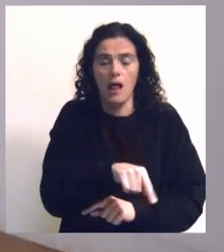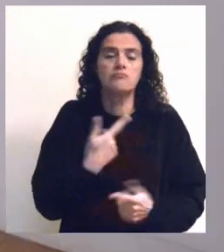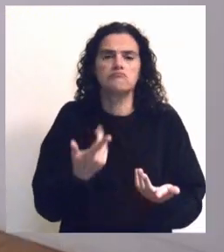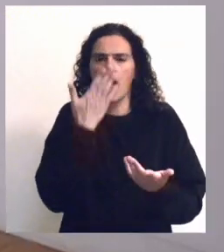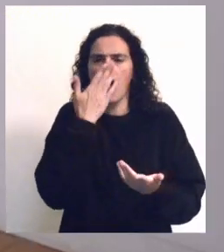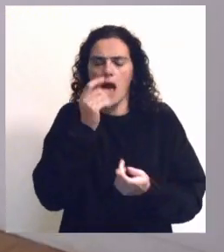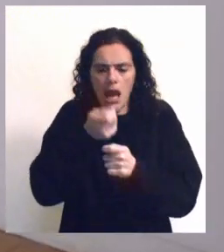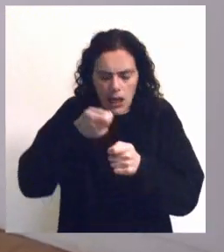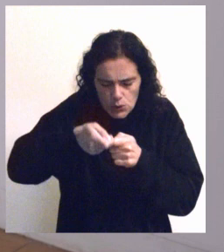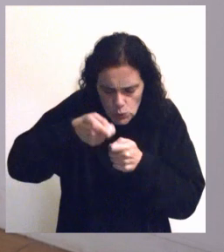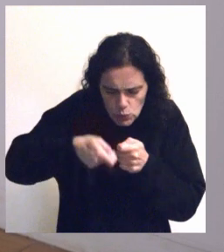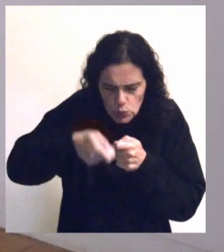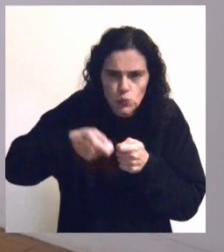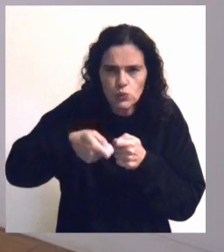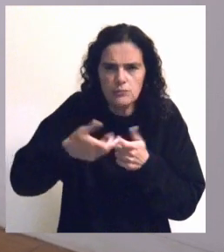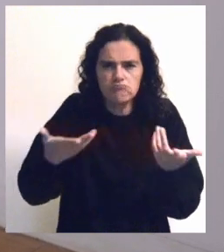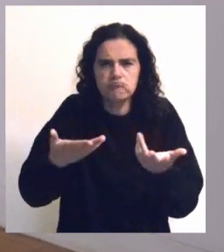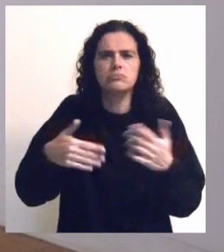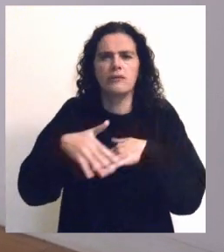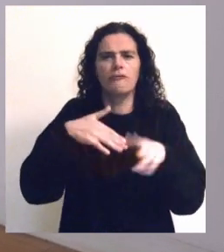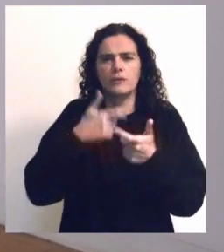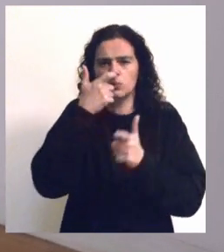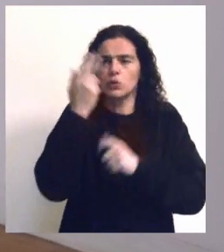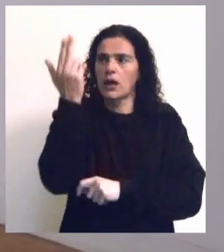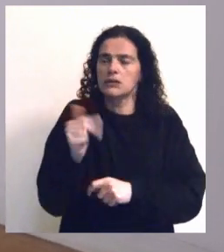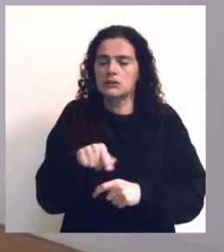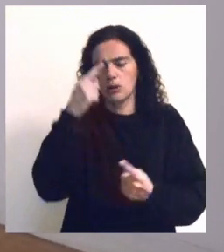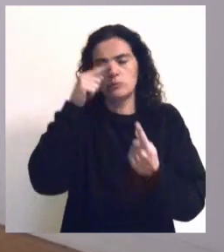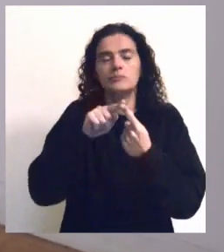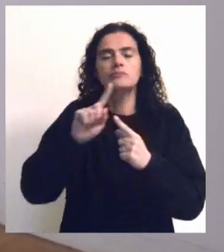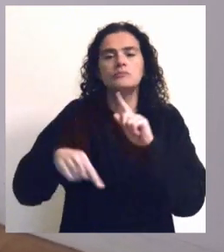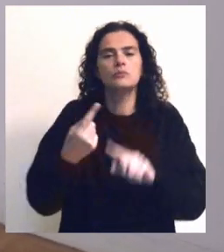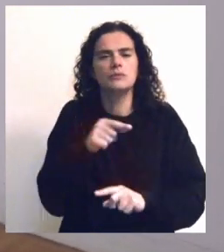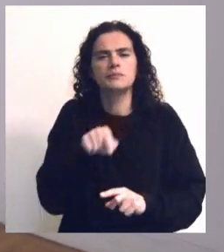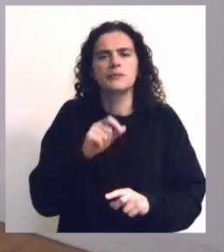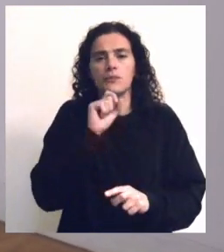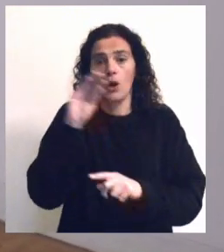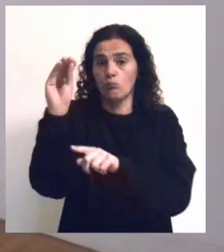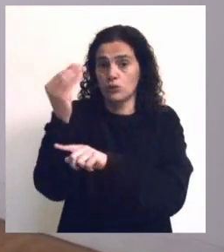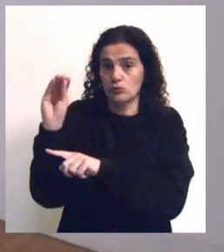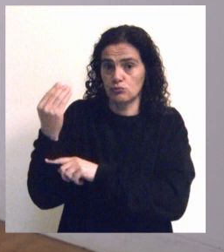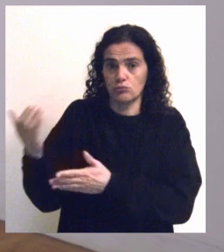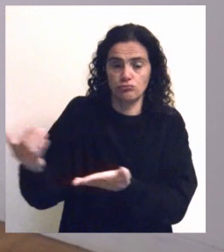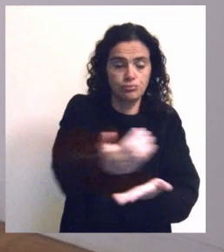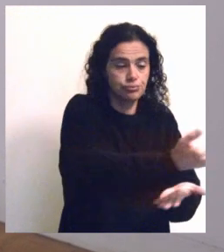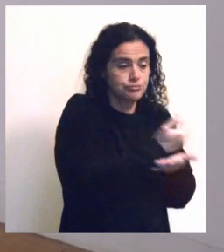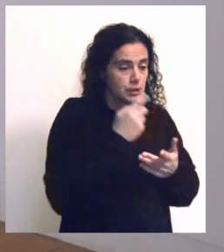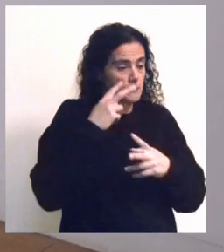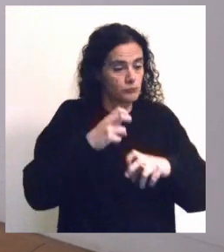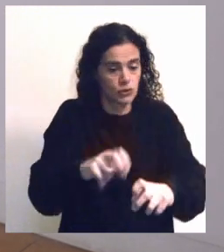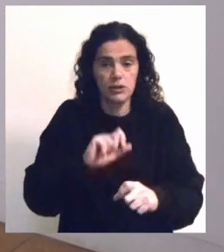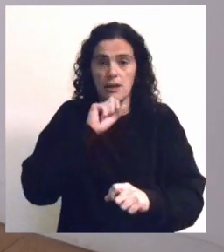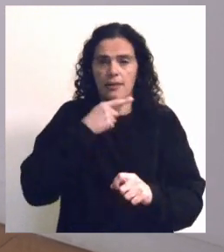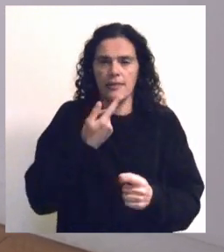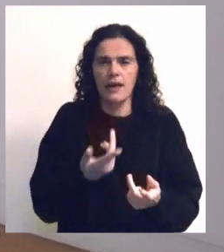habitados. É quase como que uma arqueologia que é feita pelo artista para depois, com os objetos